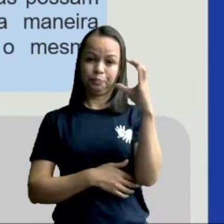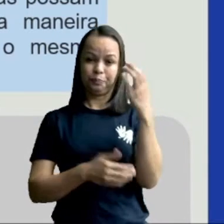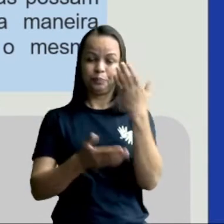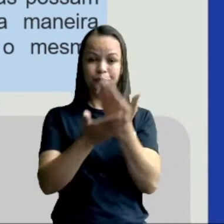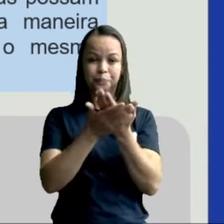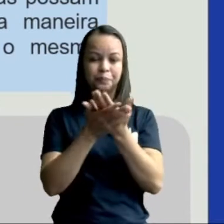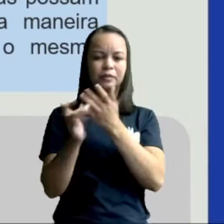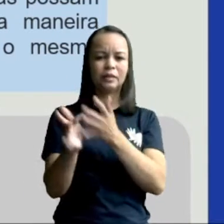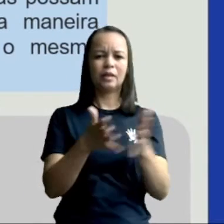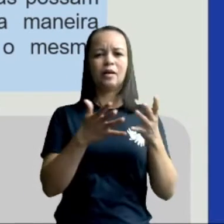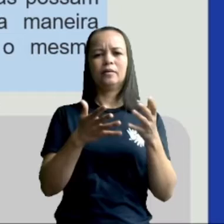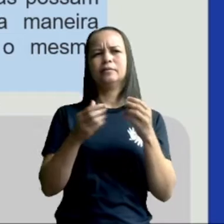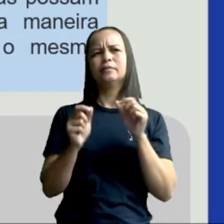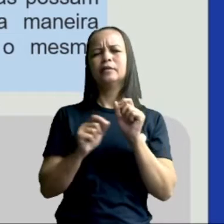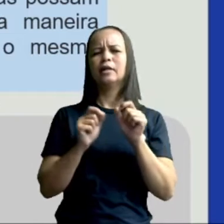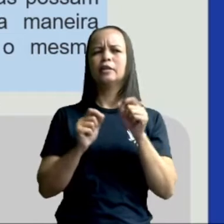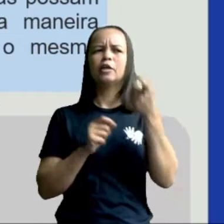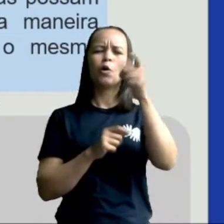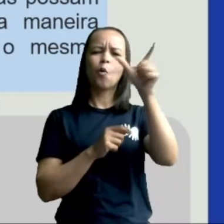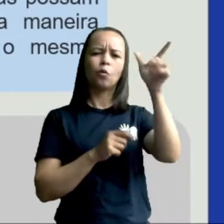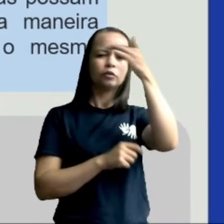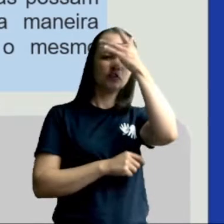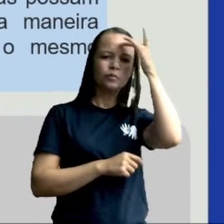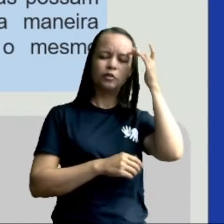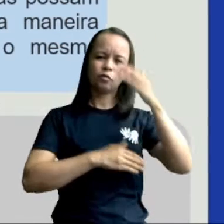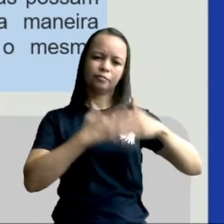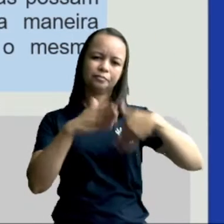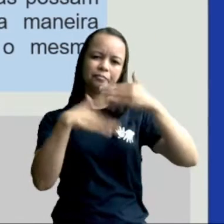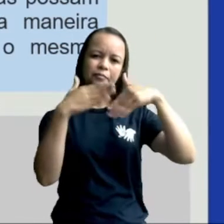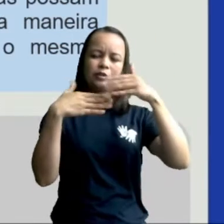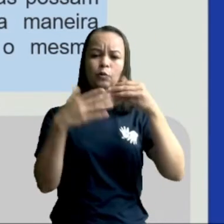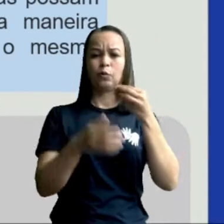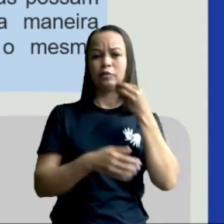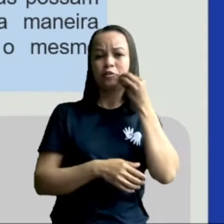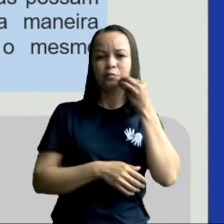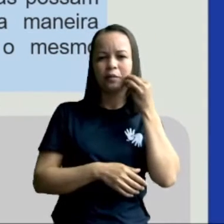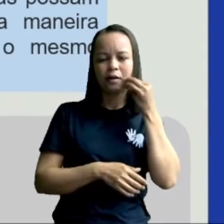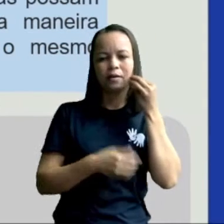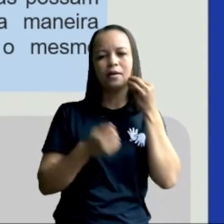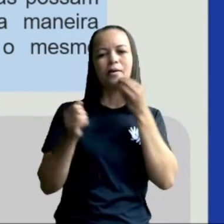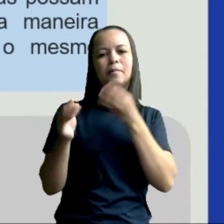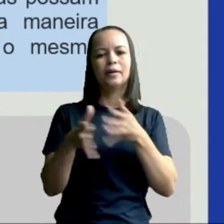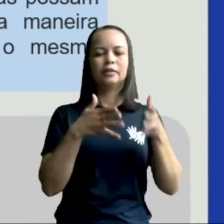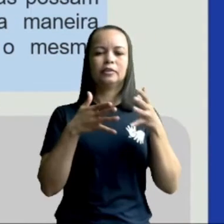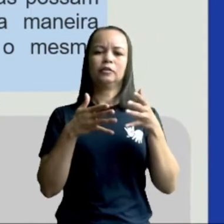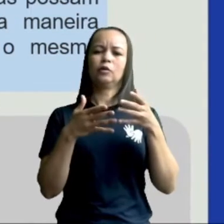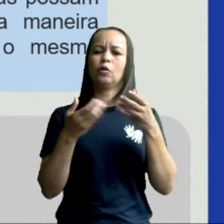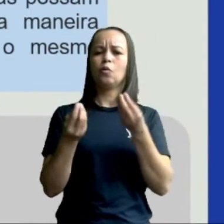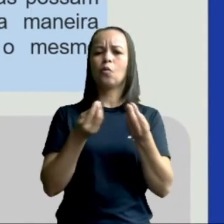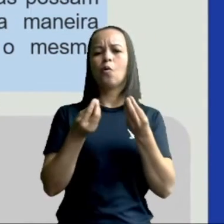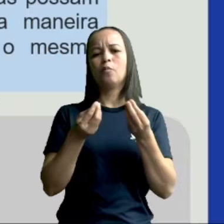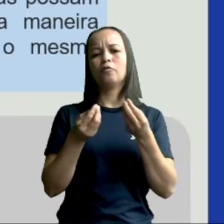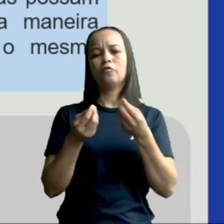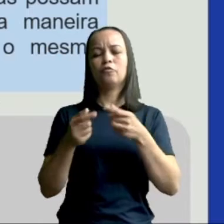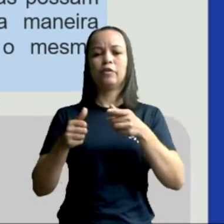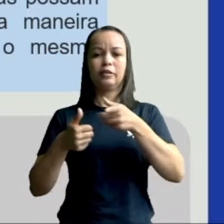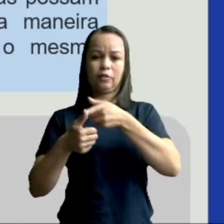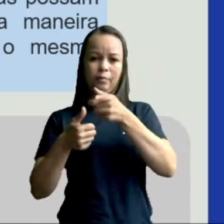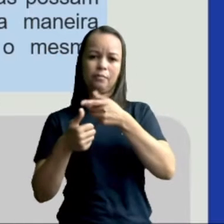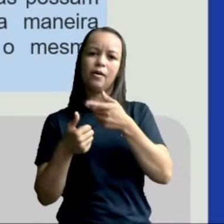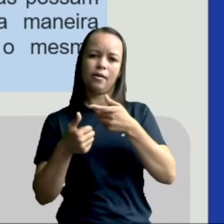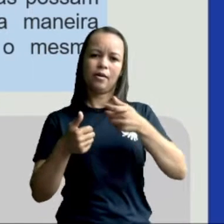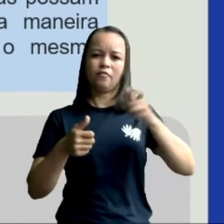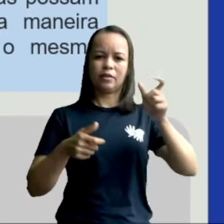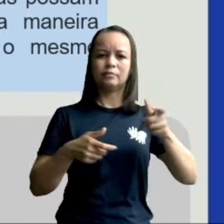reprodutibilidade, ou seja, que outras pessoas possam reproduzir um experimento exatamente da maneira como foi feito da primeira